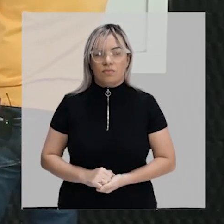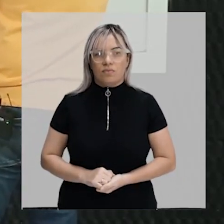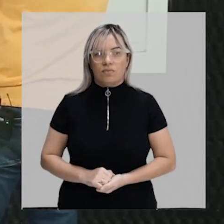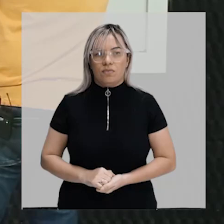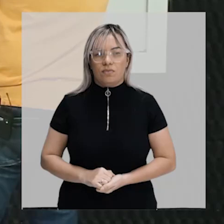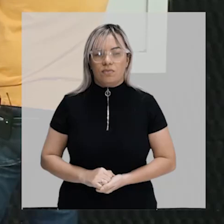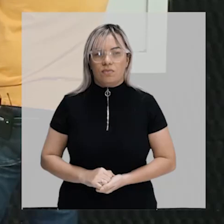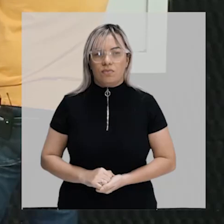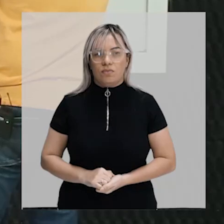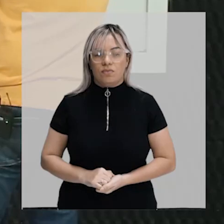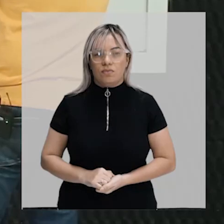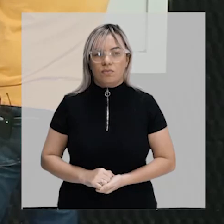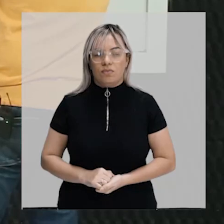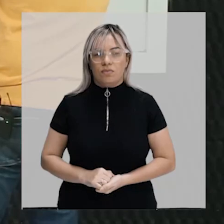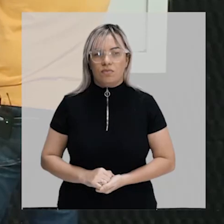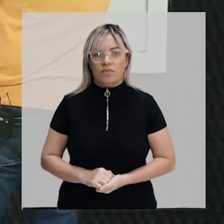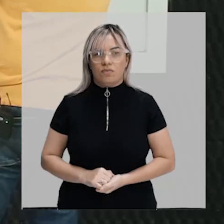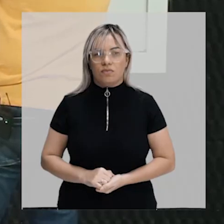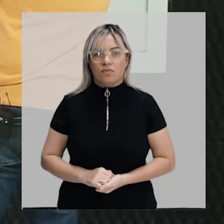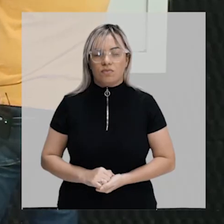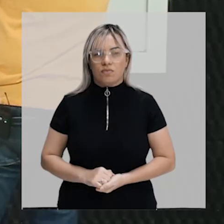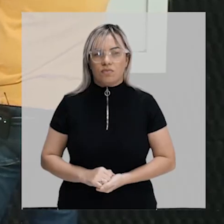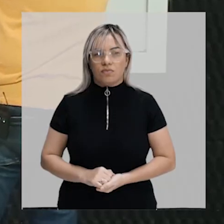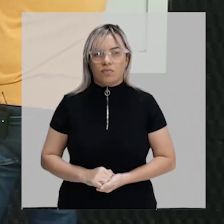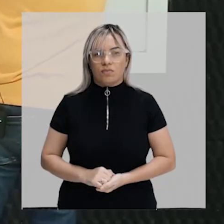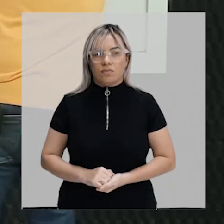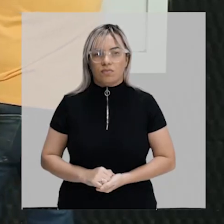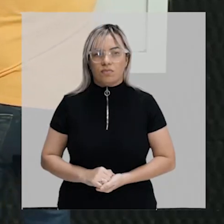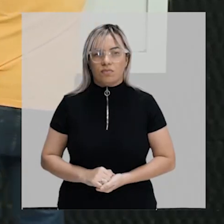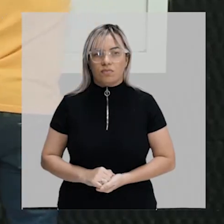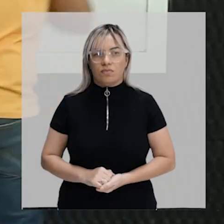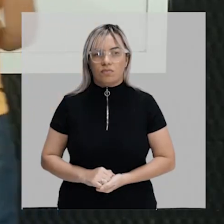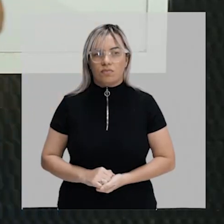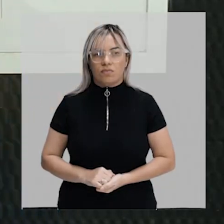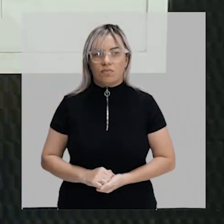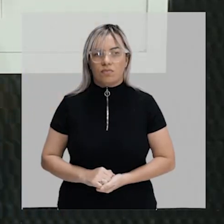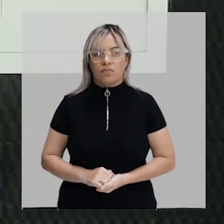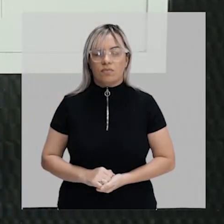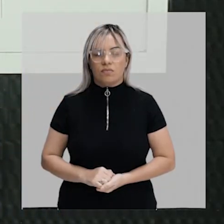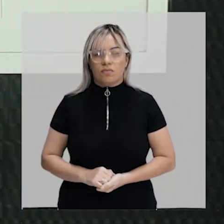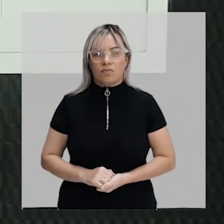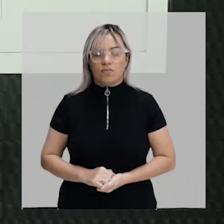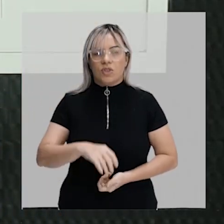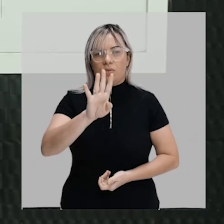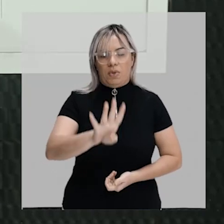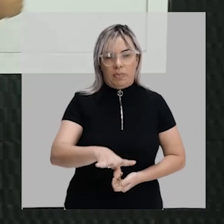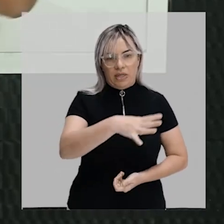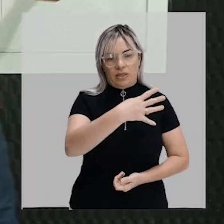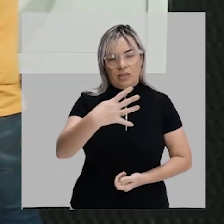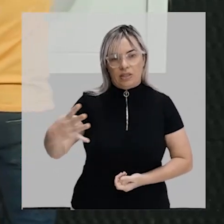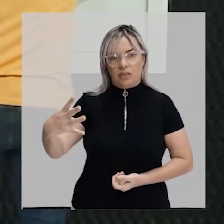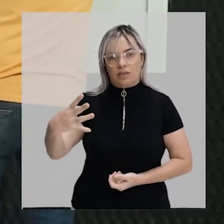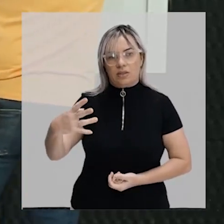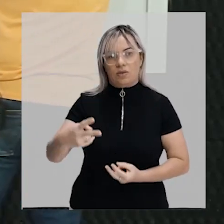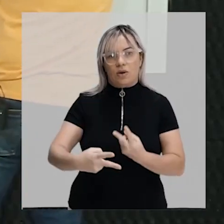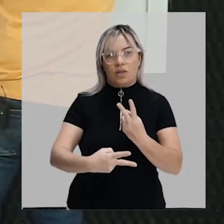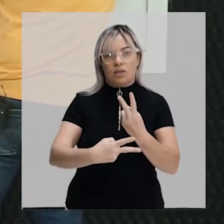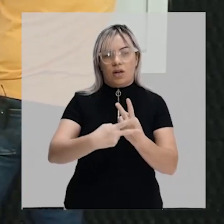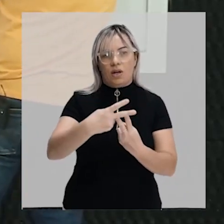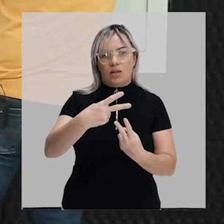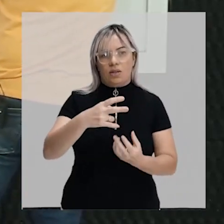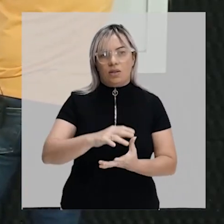definição toda a identidade ela é uma matriz quadrada certo em